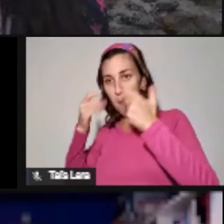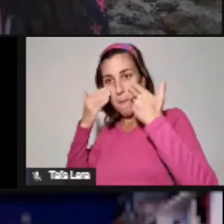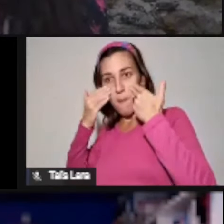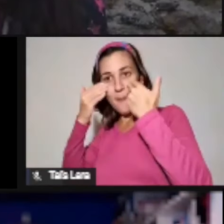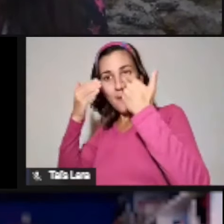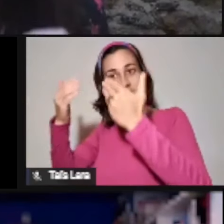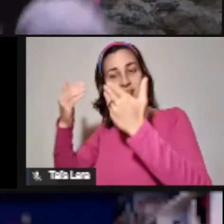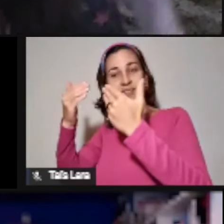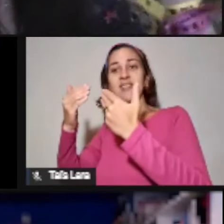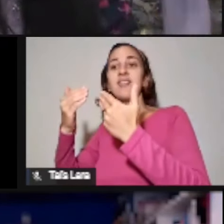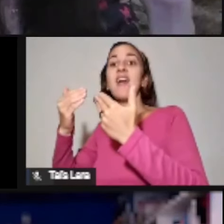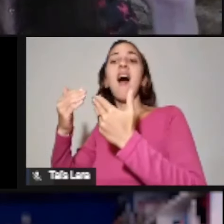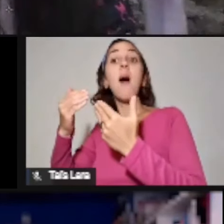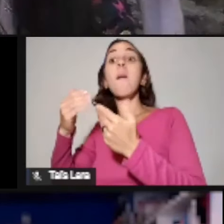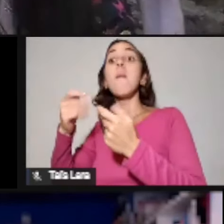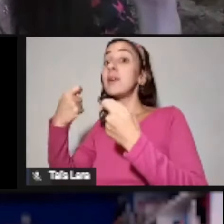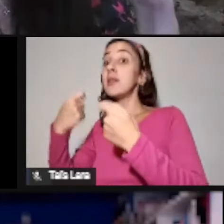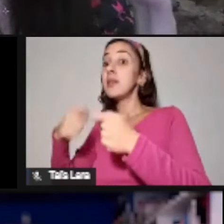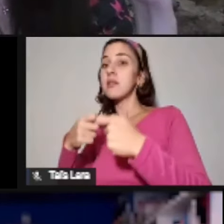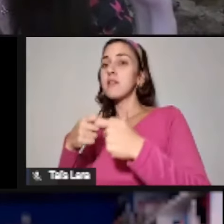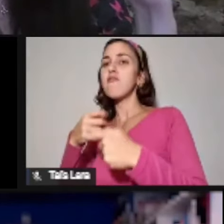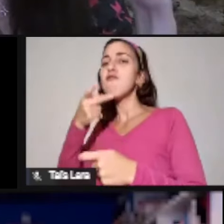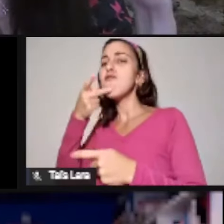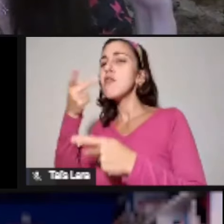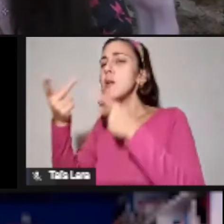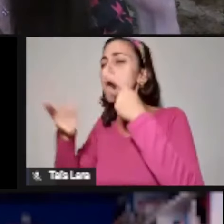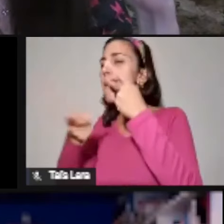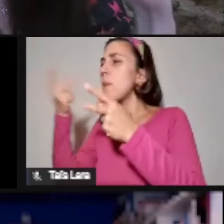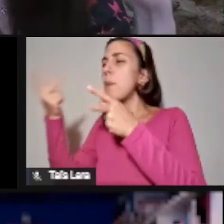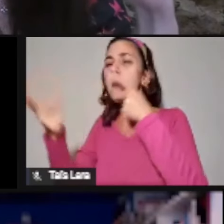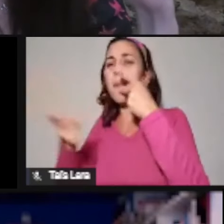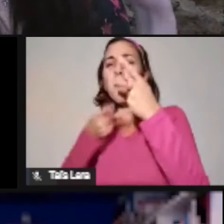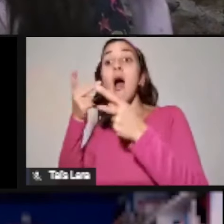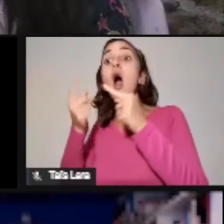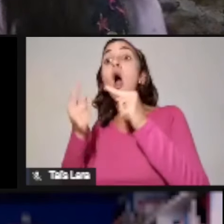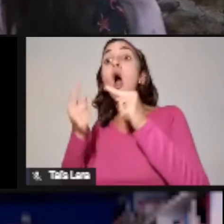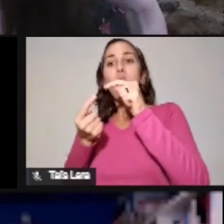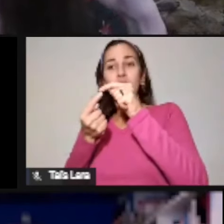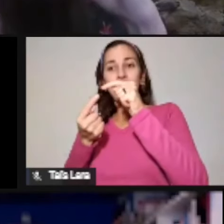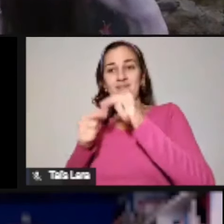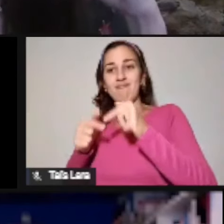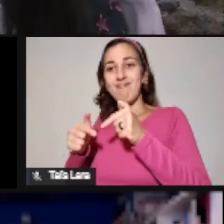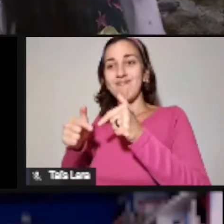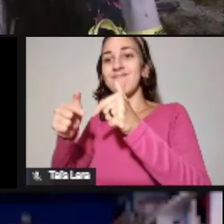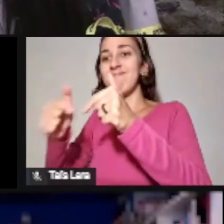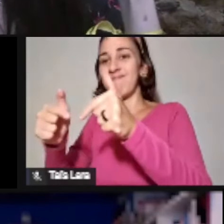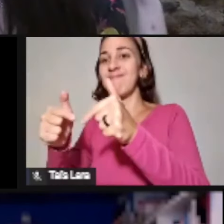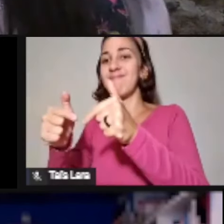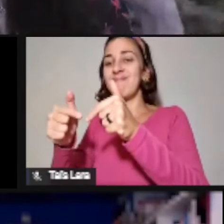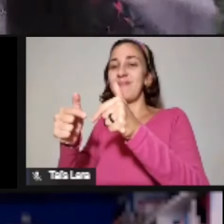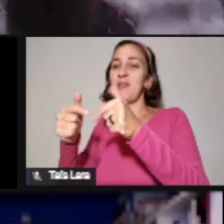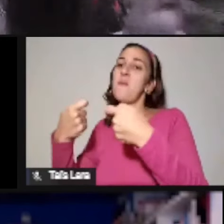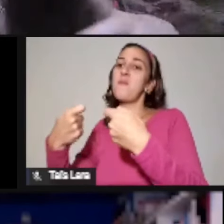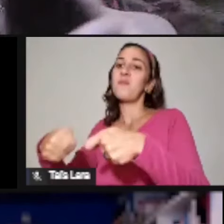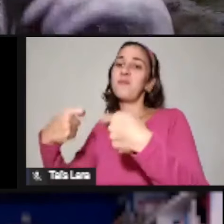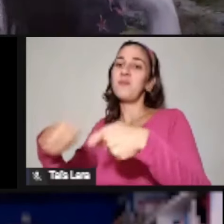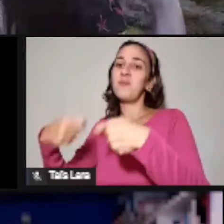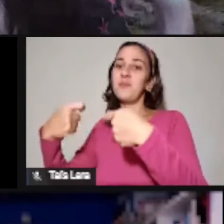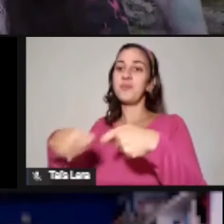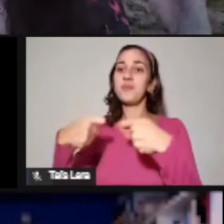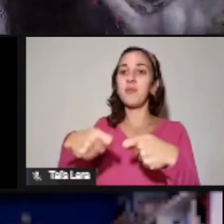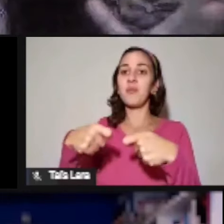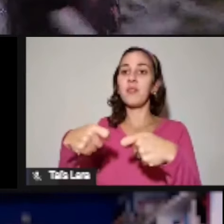O nosso discurso, ele precisa estar alinhado com a nossa ação, né? Então, o que a gente diz, a maneira como a gente deseja